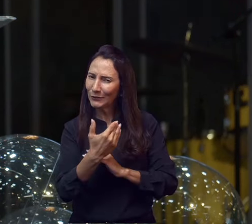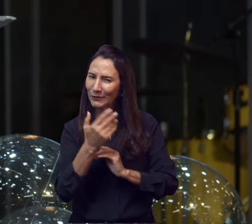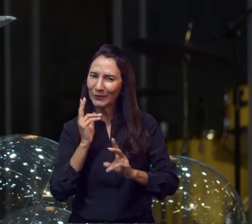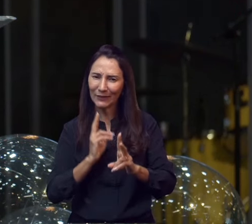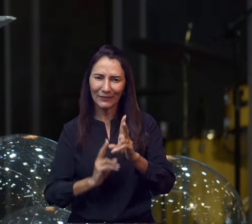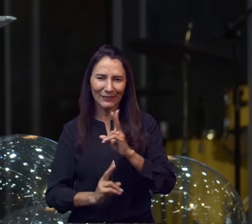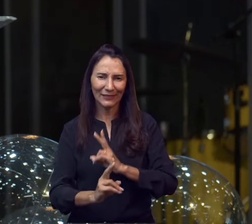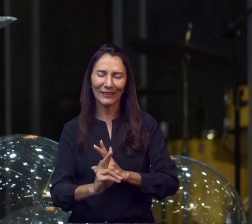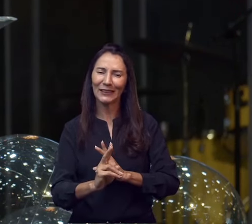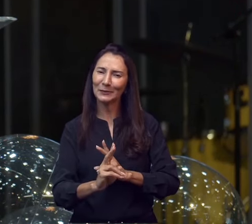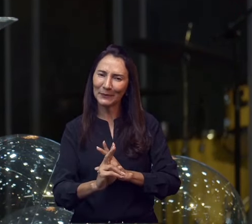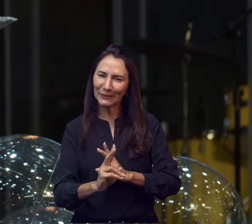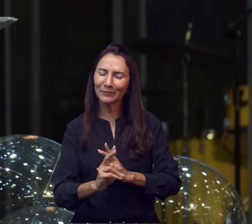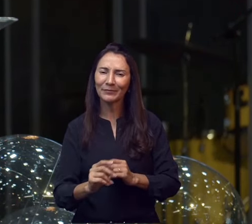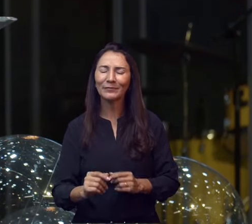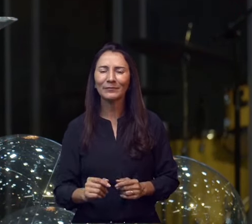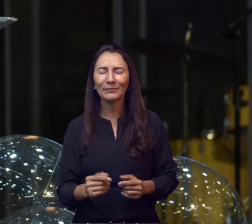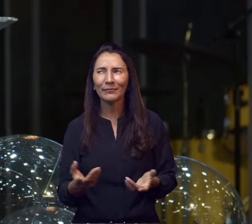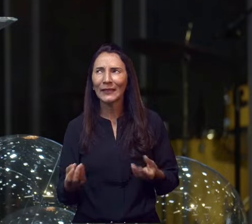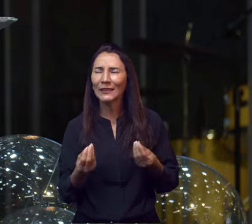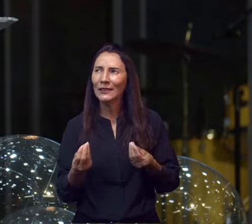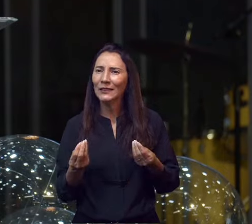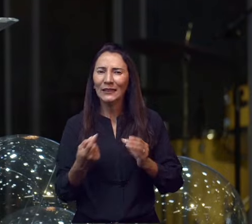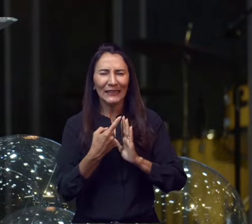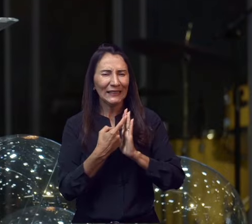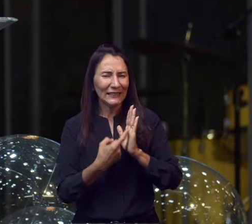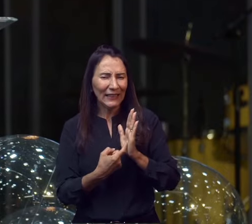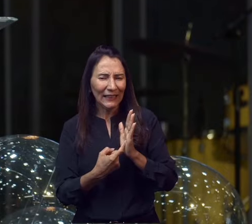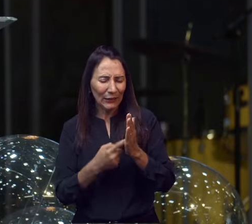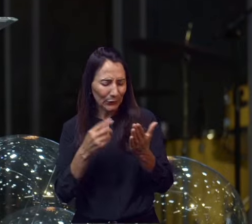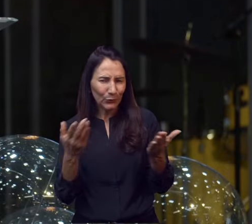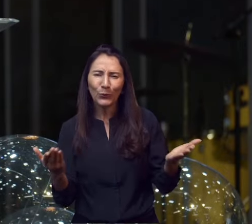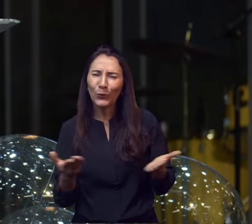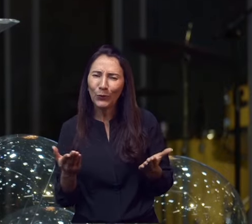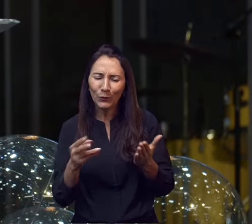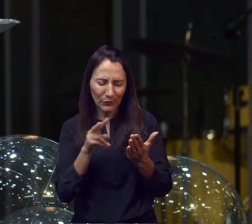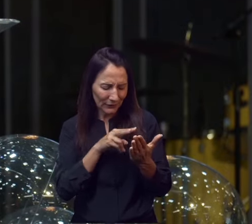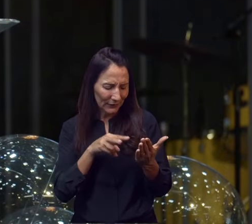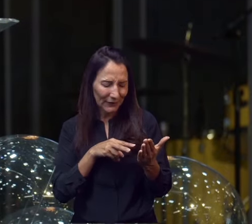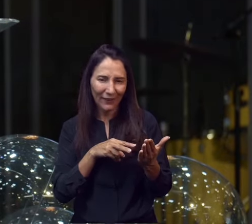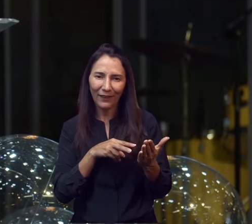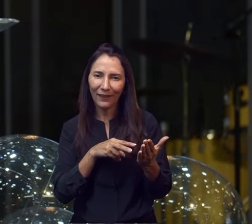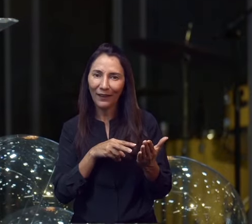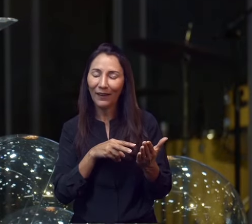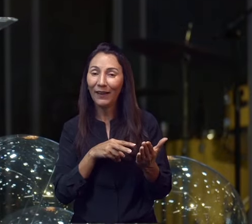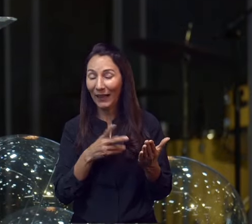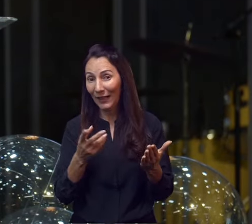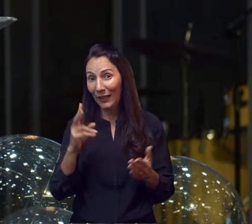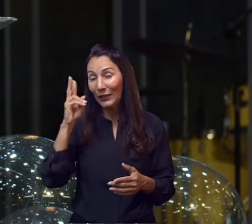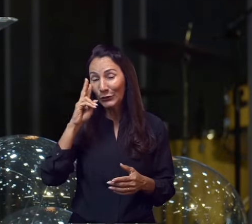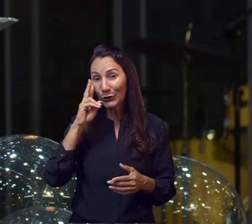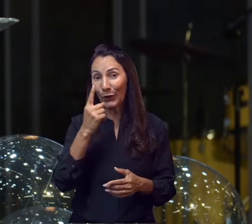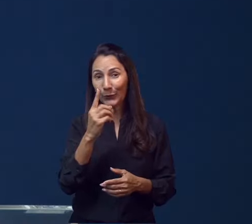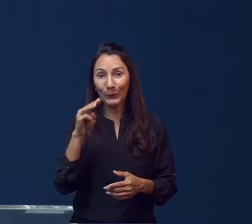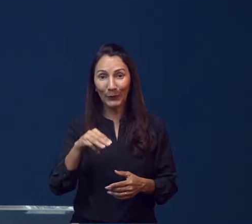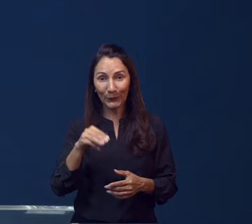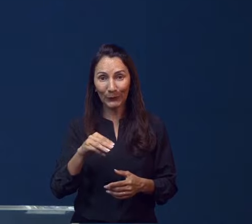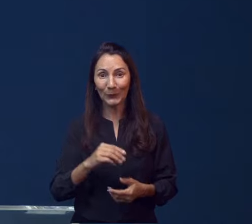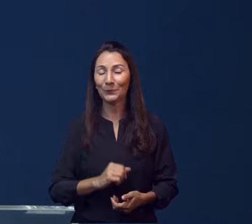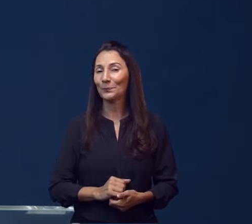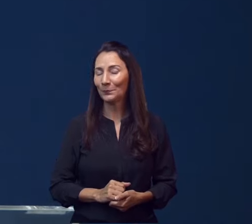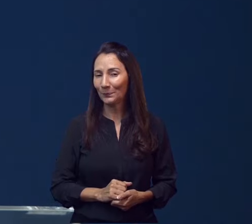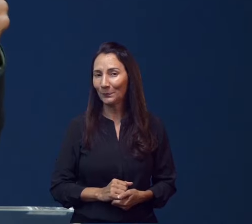que eu falei que que texto que eu vou falar que que eu vou ler ali aí eu vou contar uma história em um minuto o texto